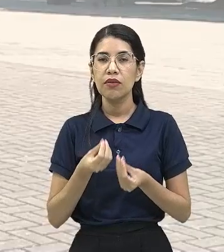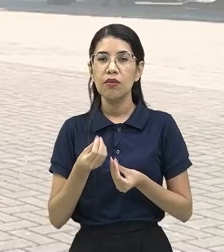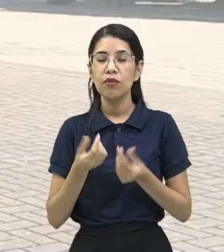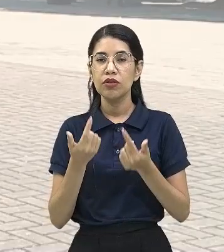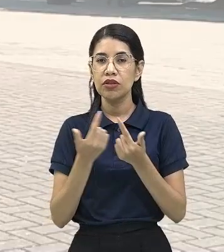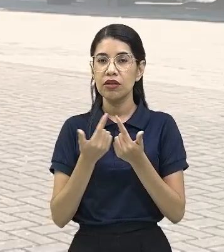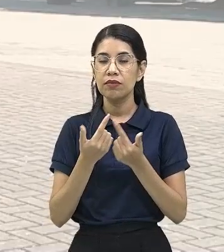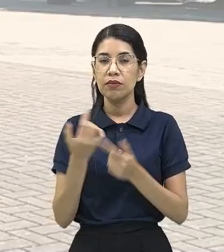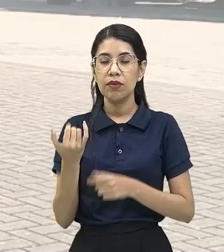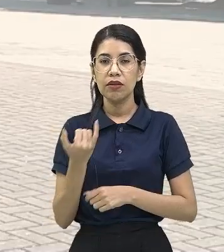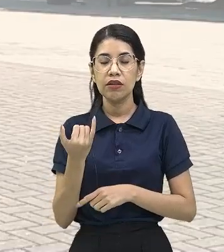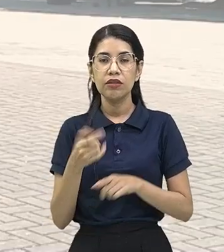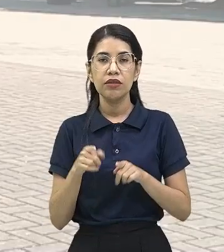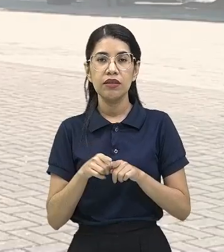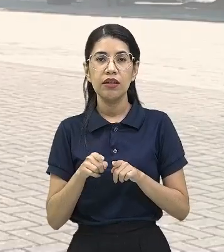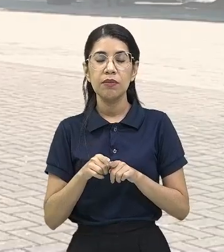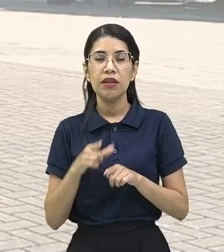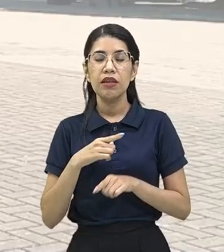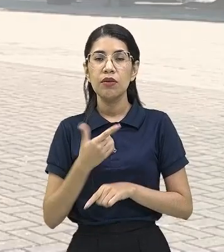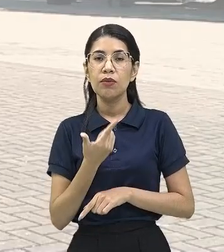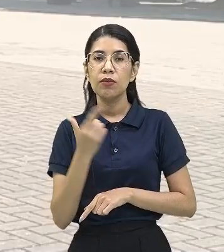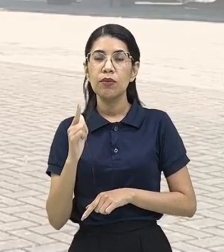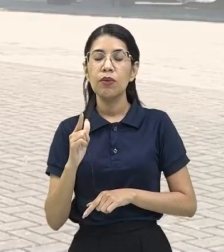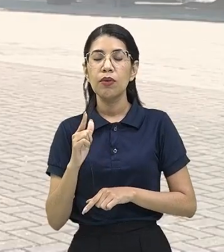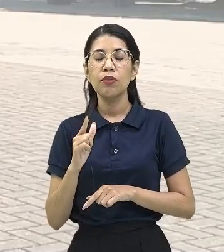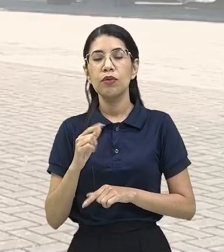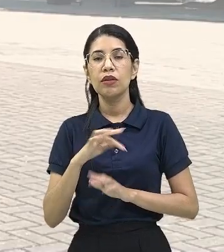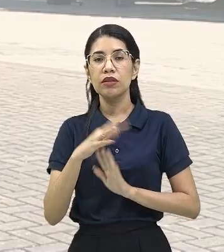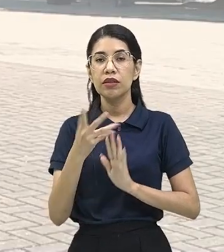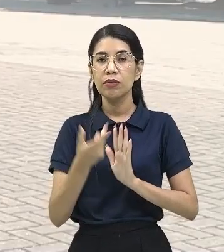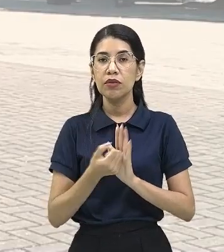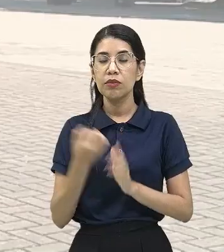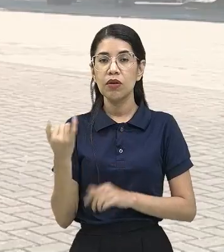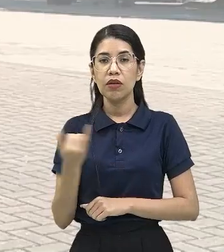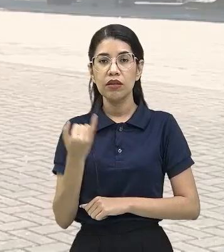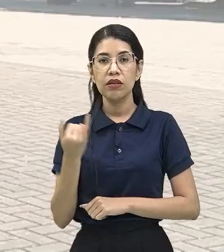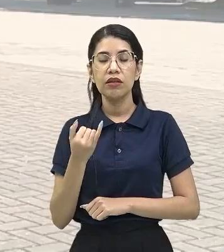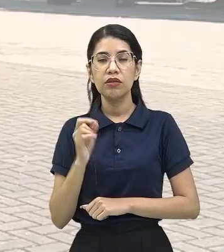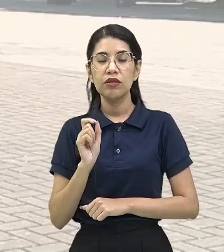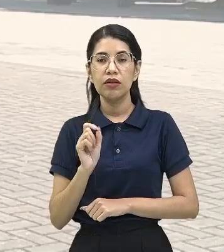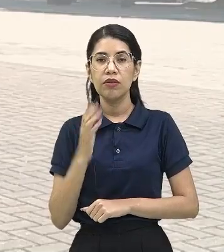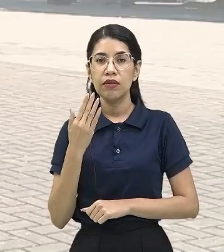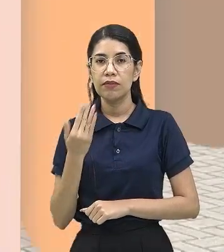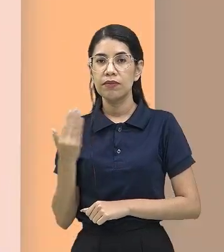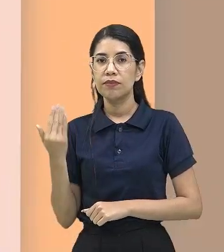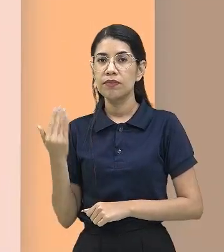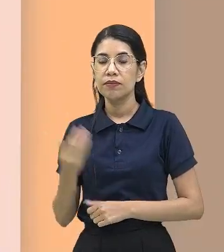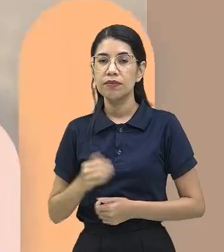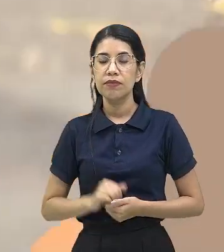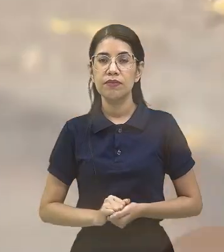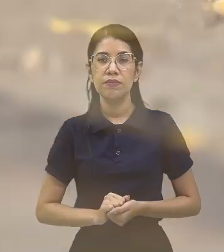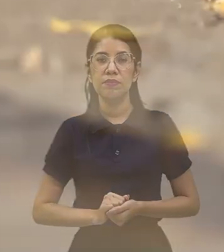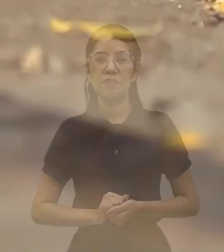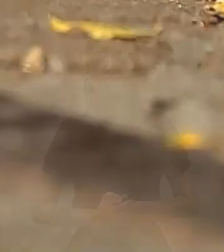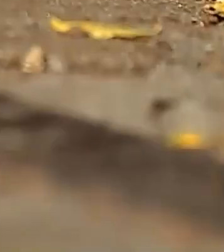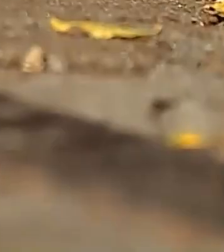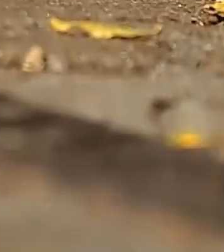teatro, temos também um outro importante símbolo do momento que a gente vai ver na sequência.